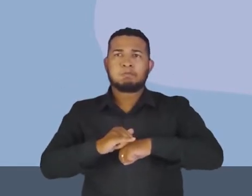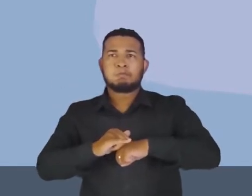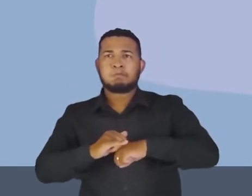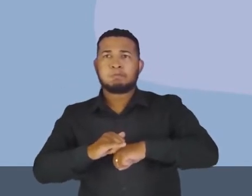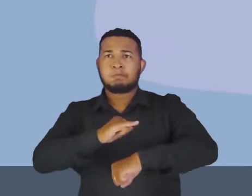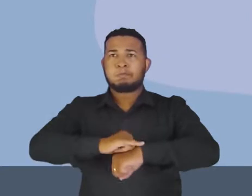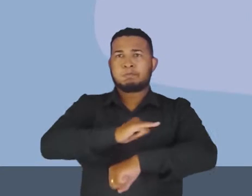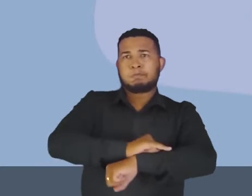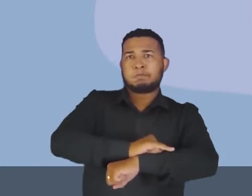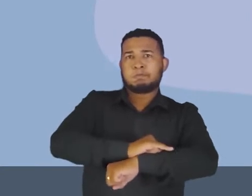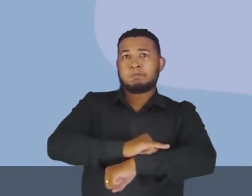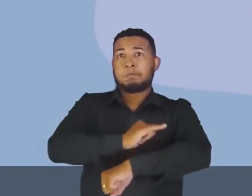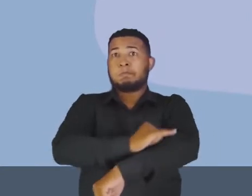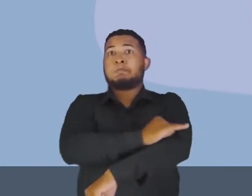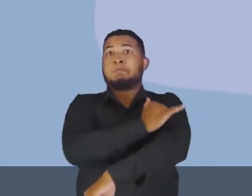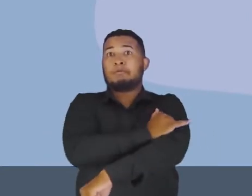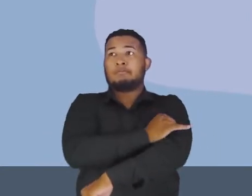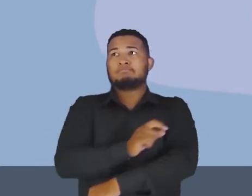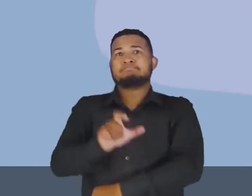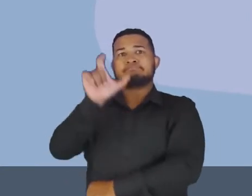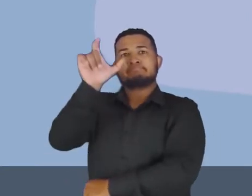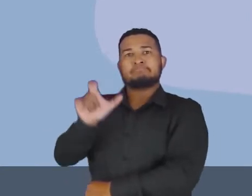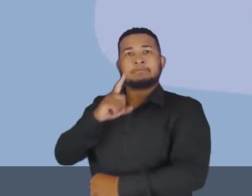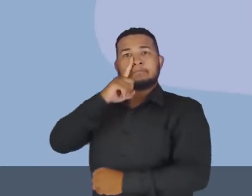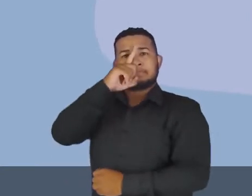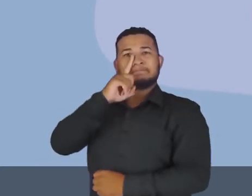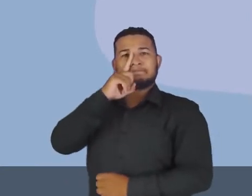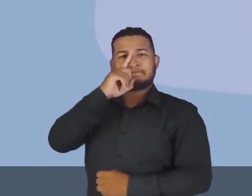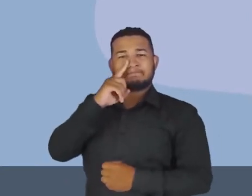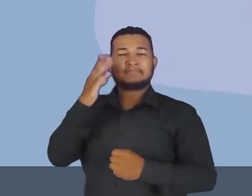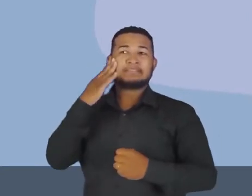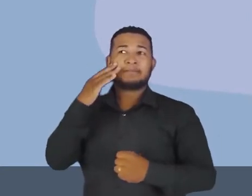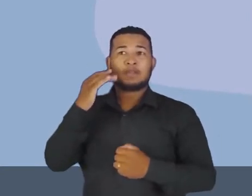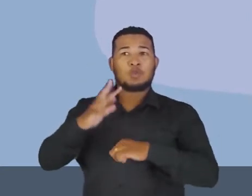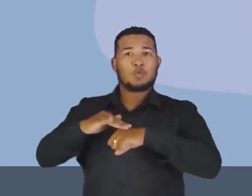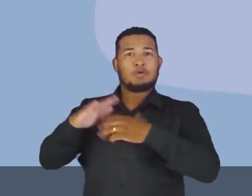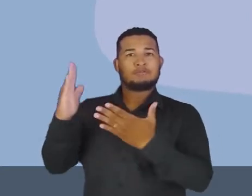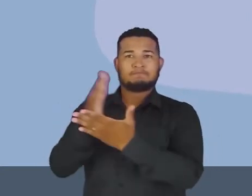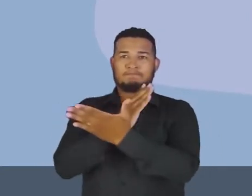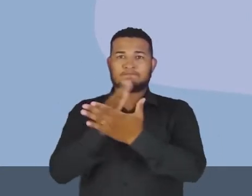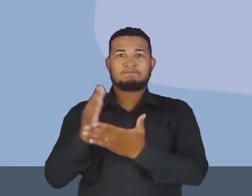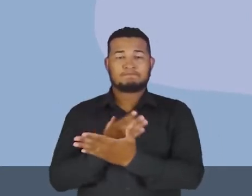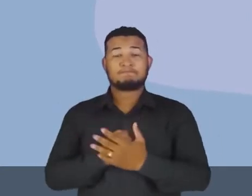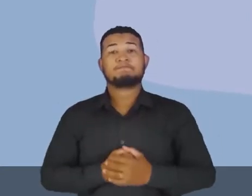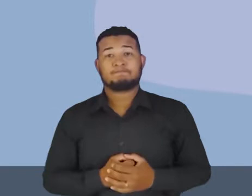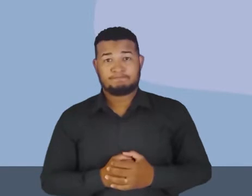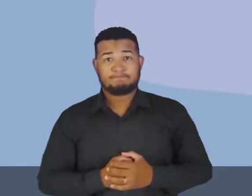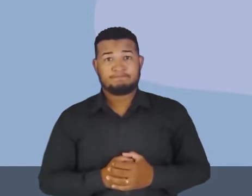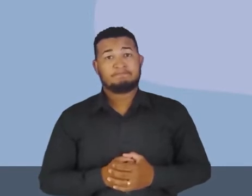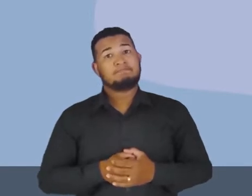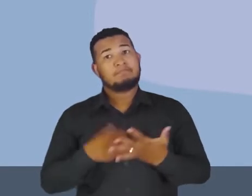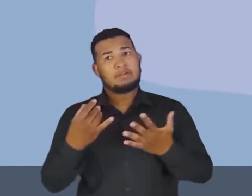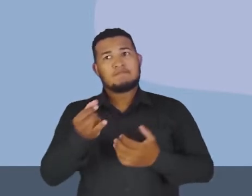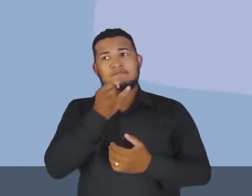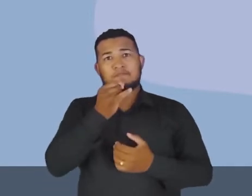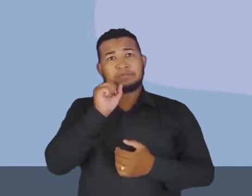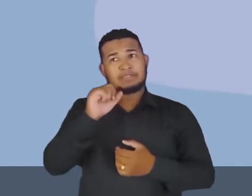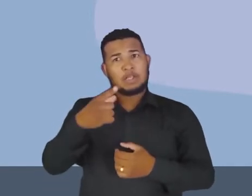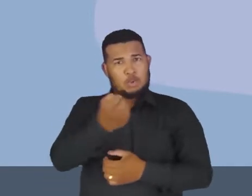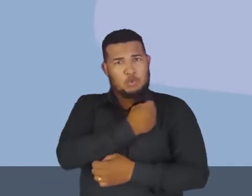possui obesidade, e o risco, ou seja, a predisposição para alguma doença. Então, se nesse valor que